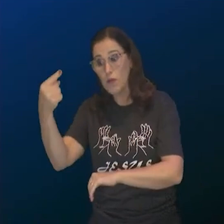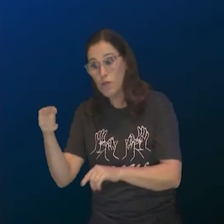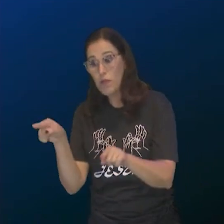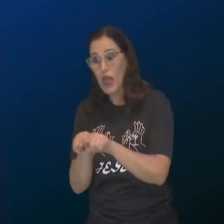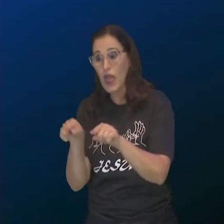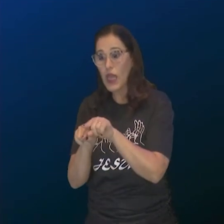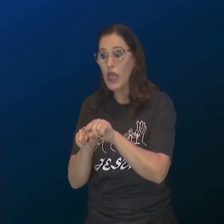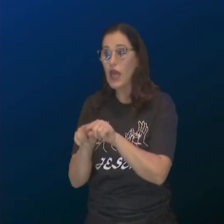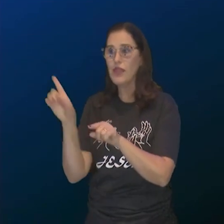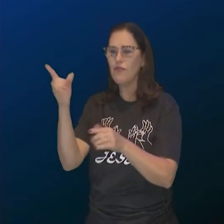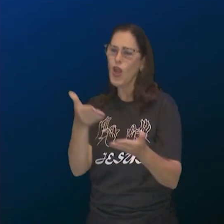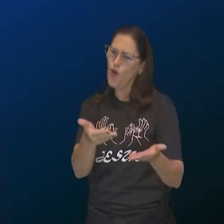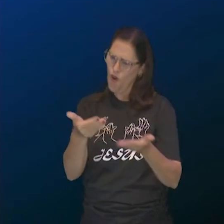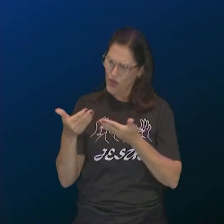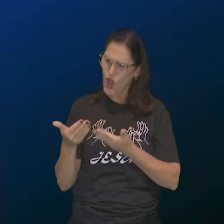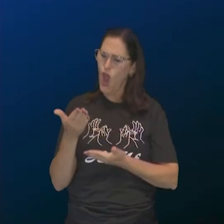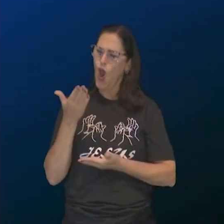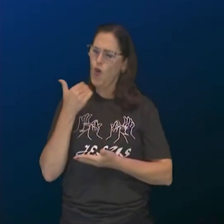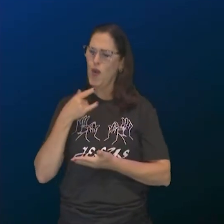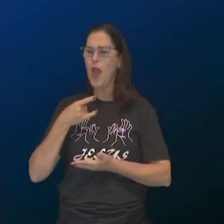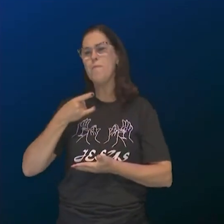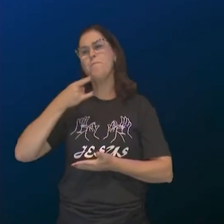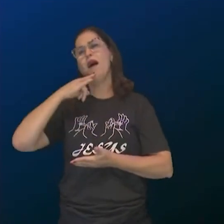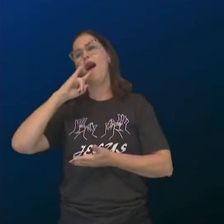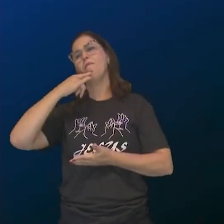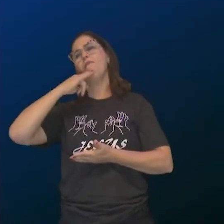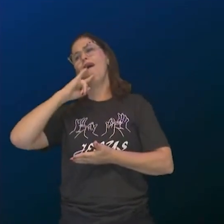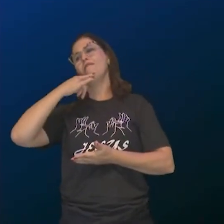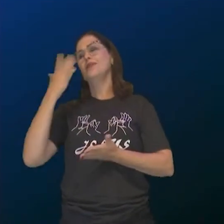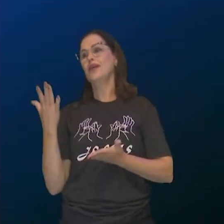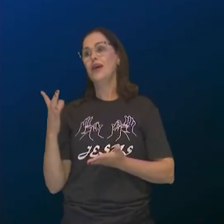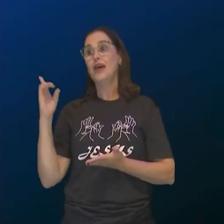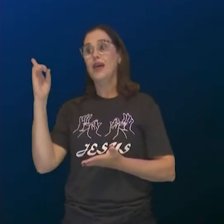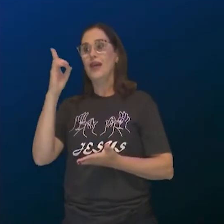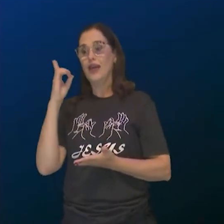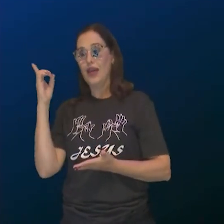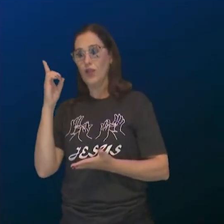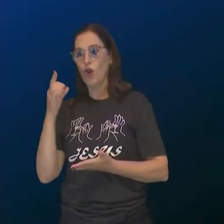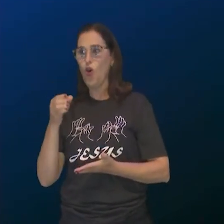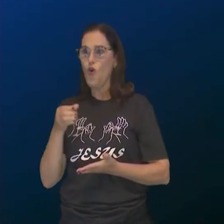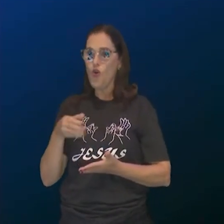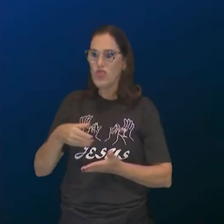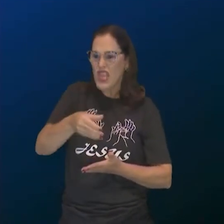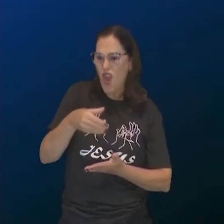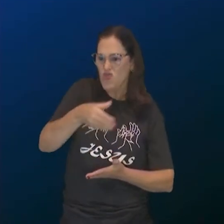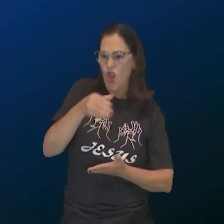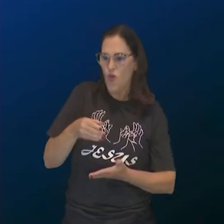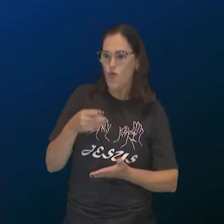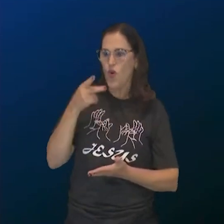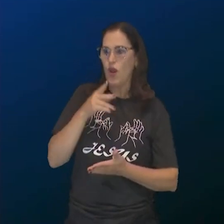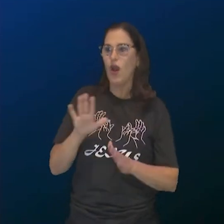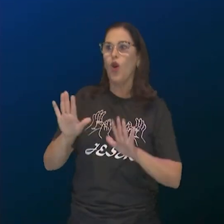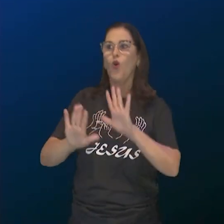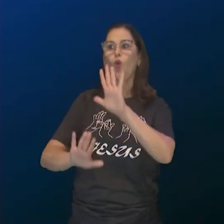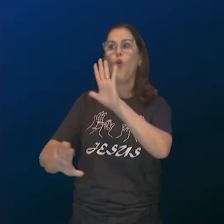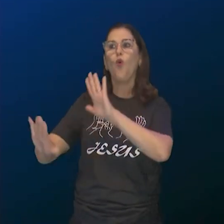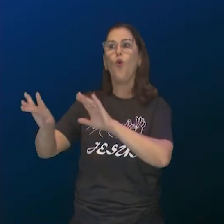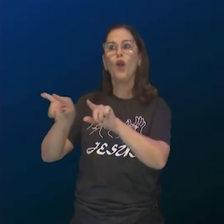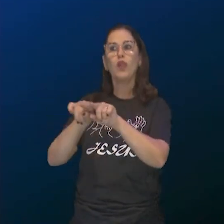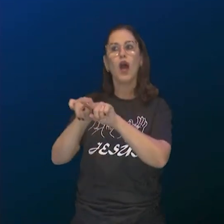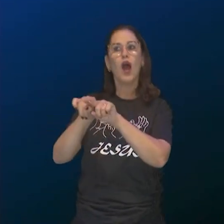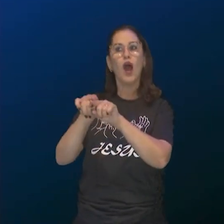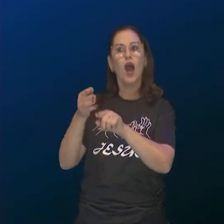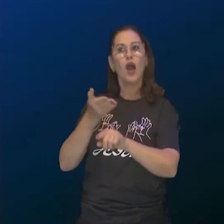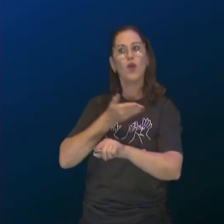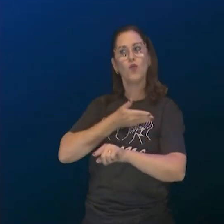Davi o convidou e comeu e bebeu diante dele, e Davi o embebedou. Cuidado com as companhias que você